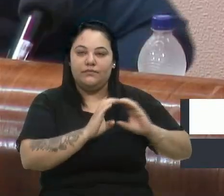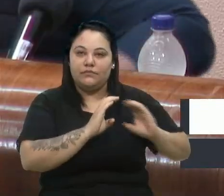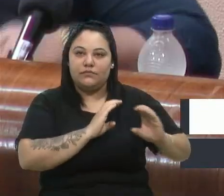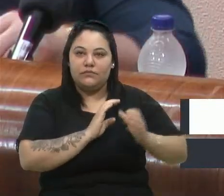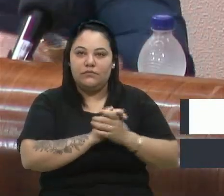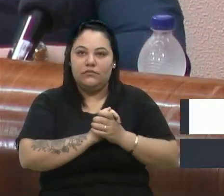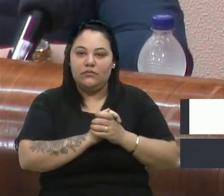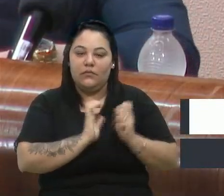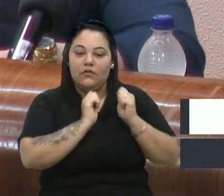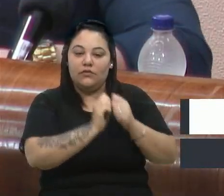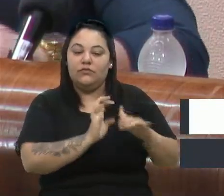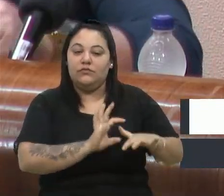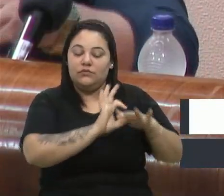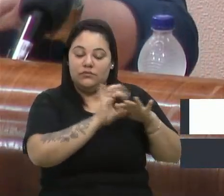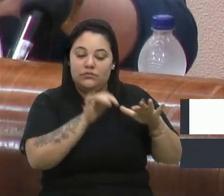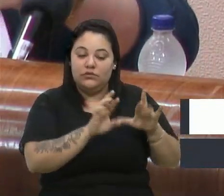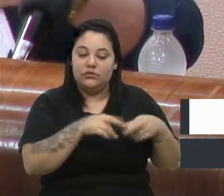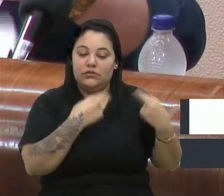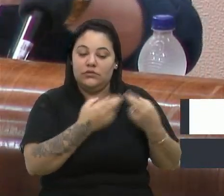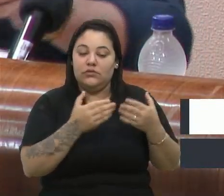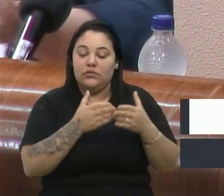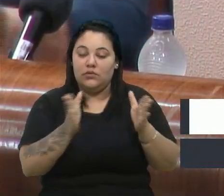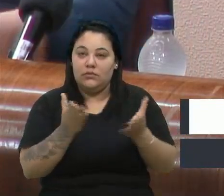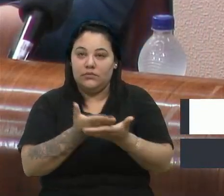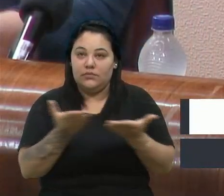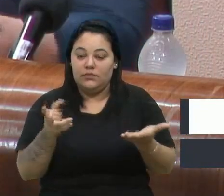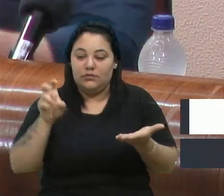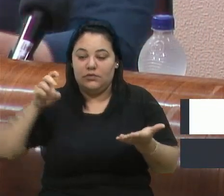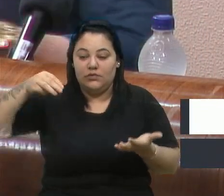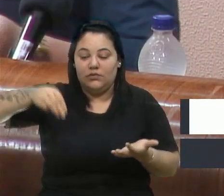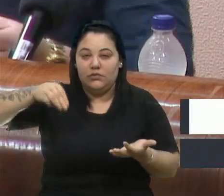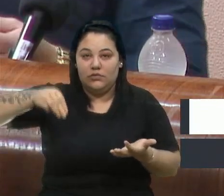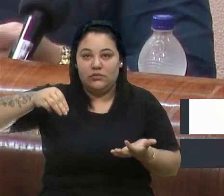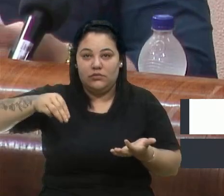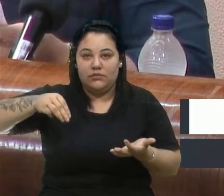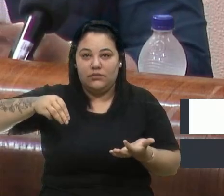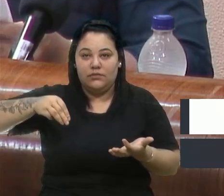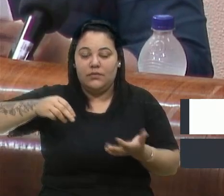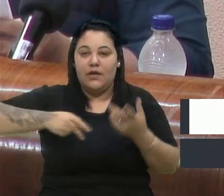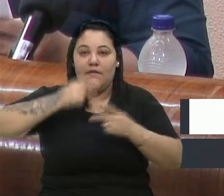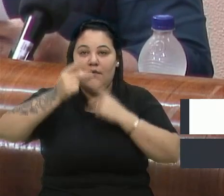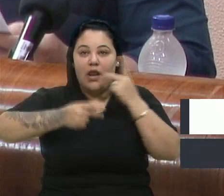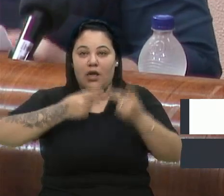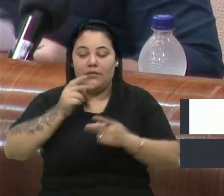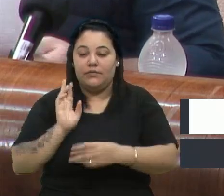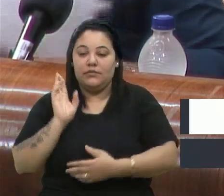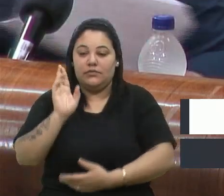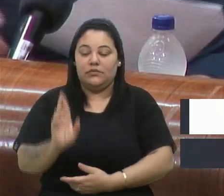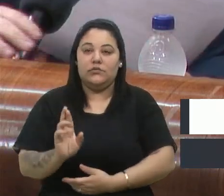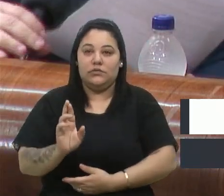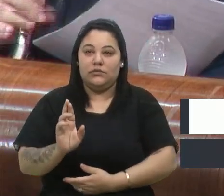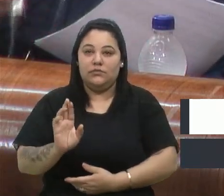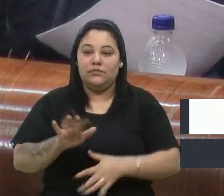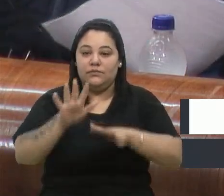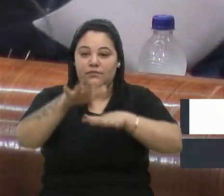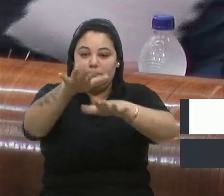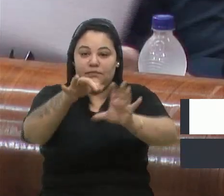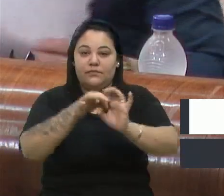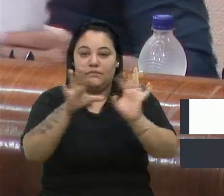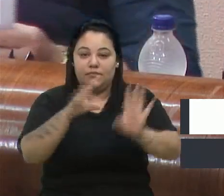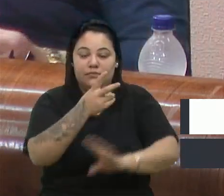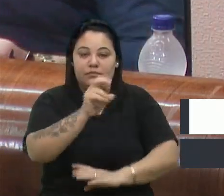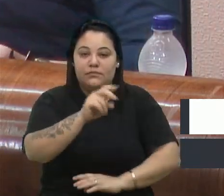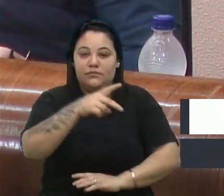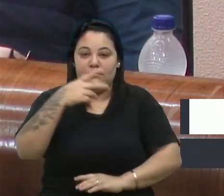líderes, essa sessão ordinária abre espaço de 5 minutos para a manifestação do representante da Parada Livre